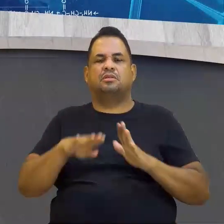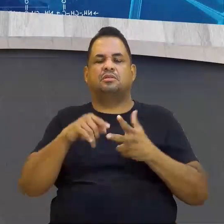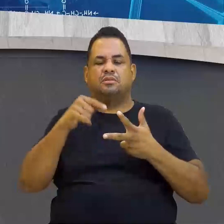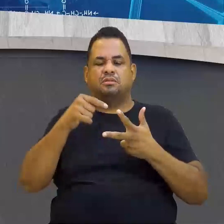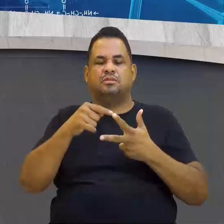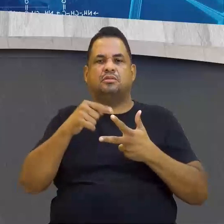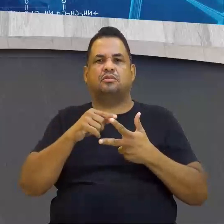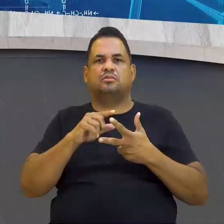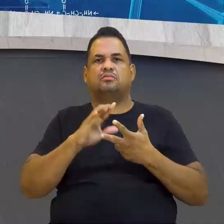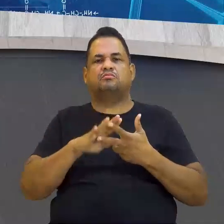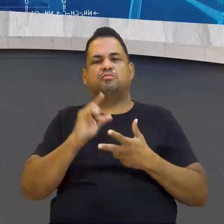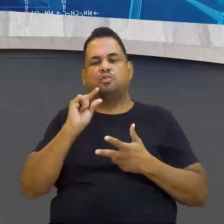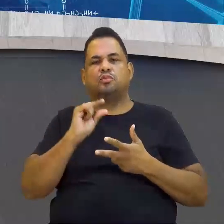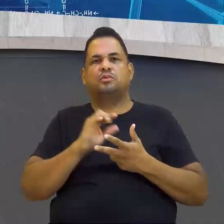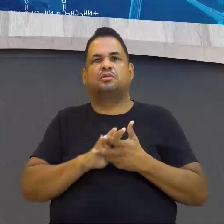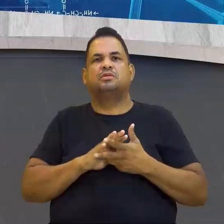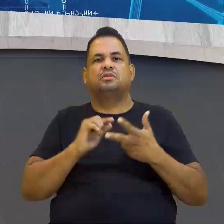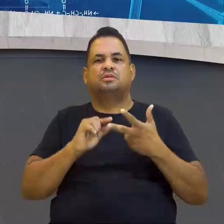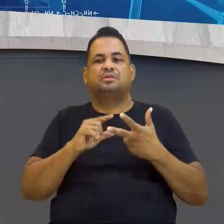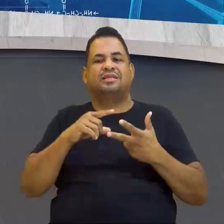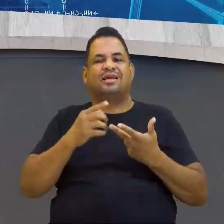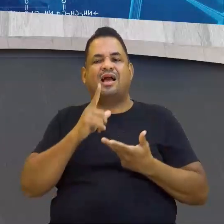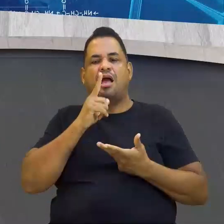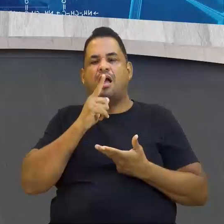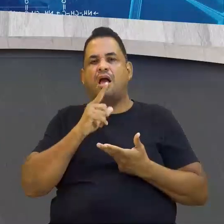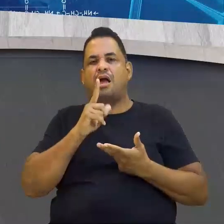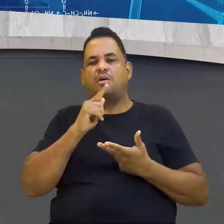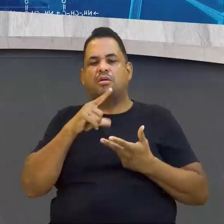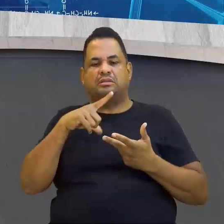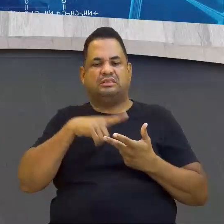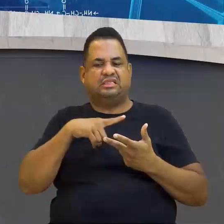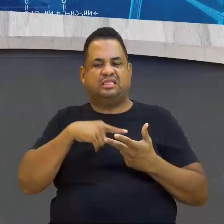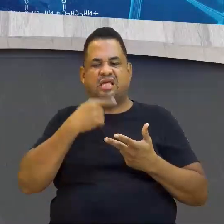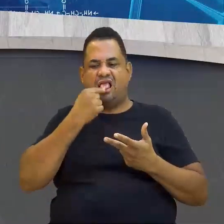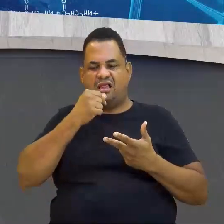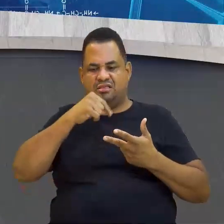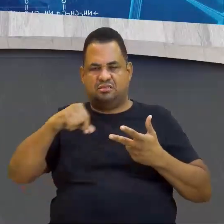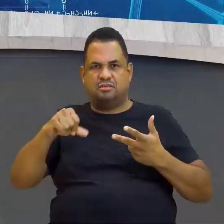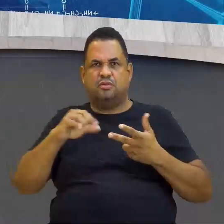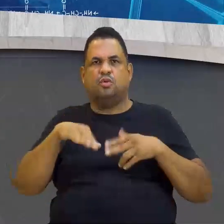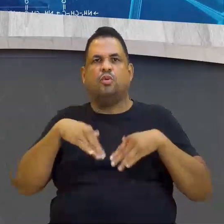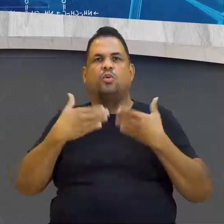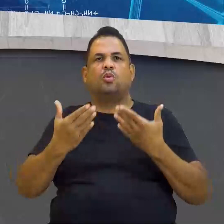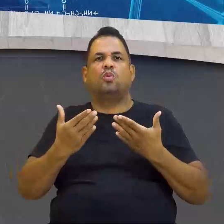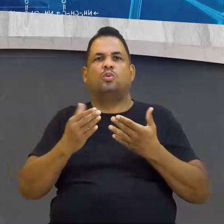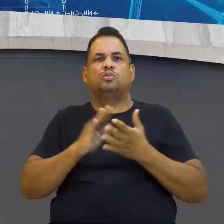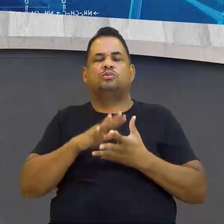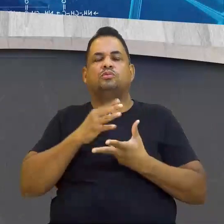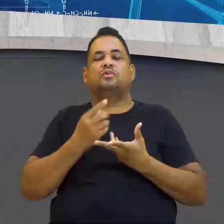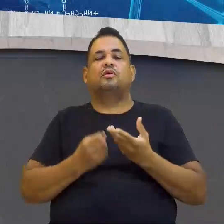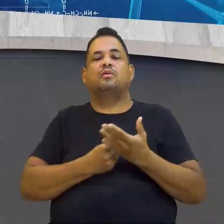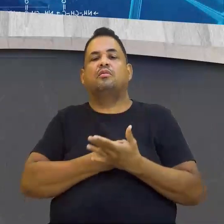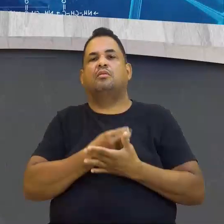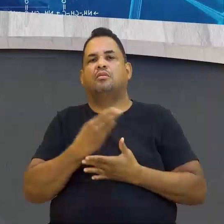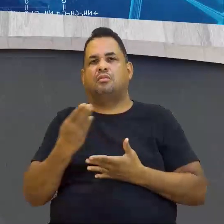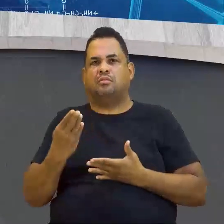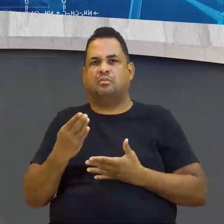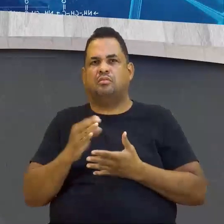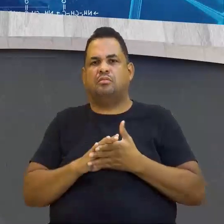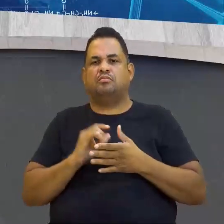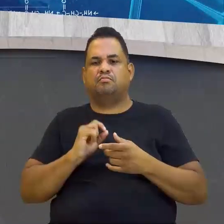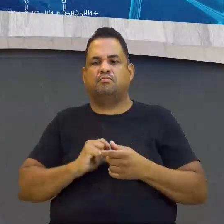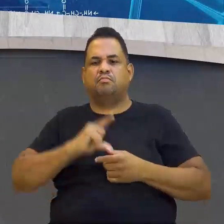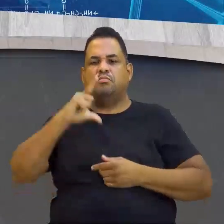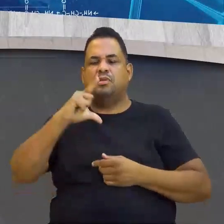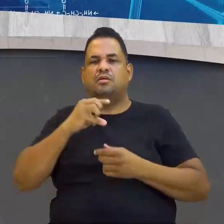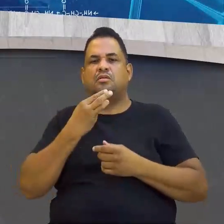salobra. E a água salgada, quando a gente tiver uma concentração maior que